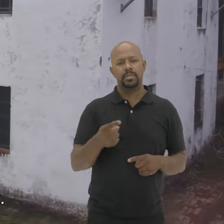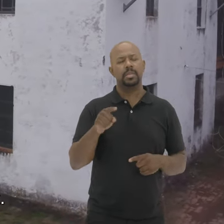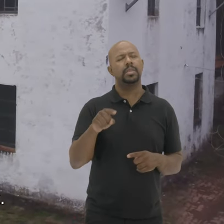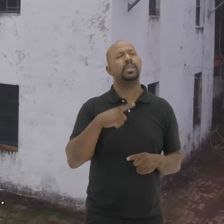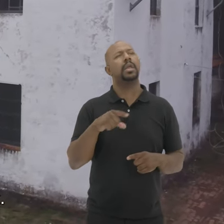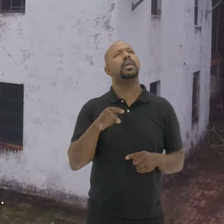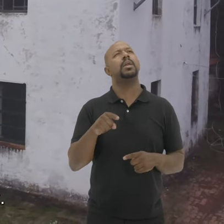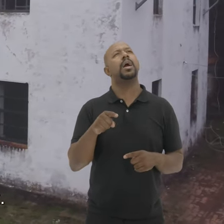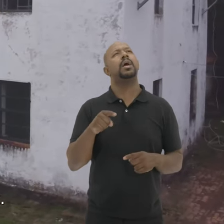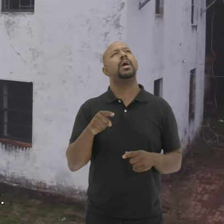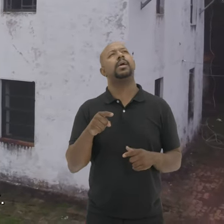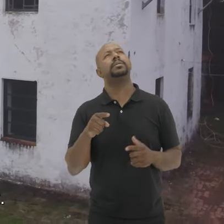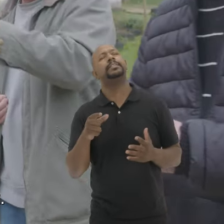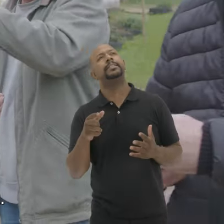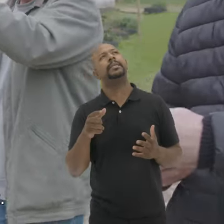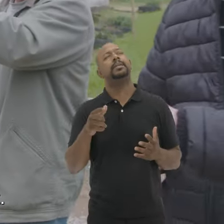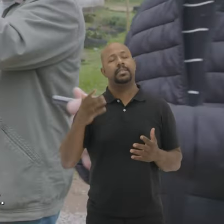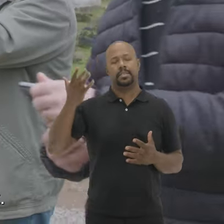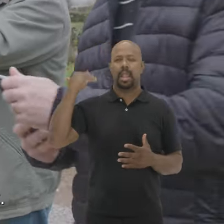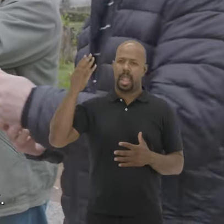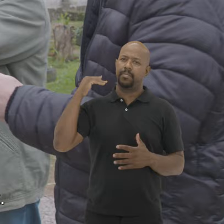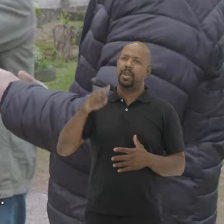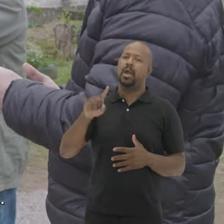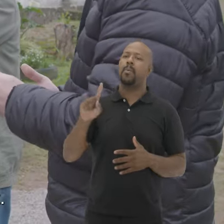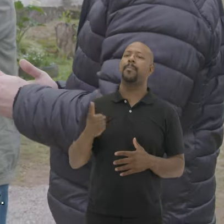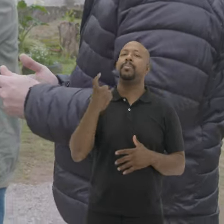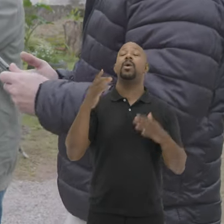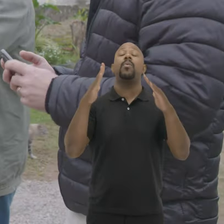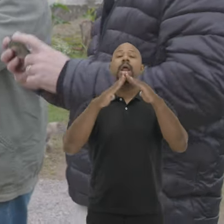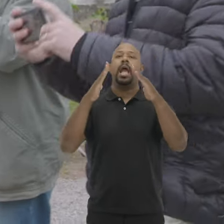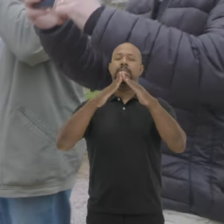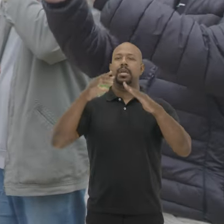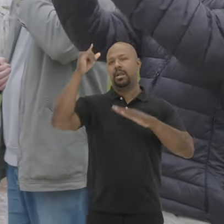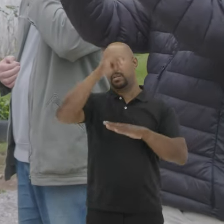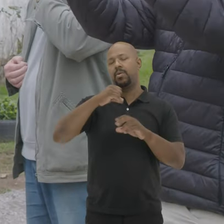tem, assim, da época, é o primeiro casarão que ele fez.